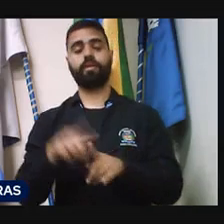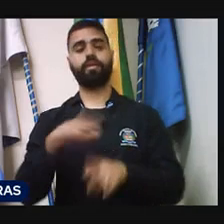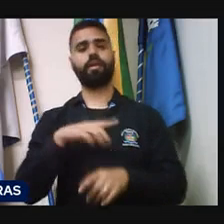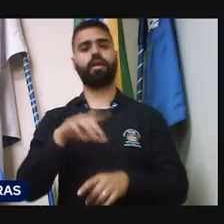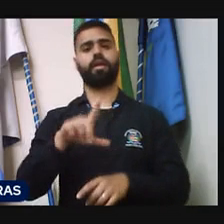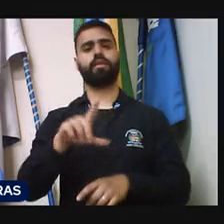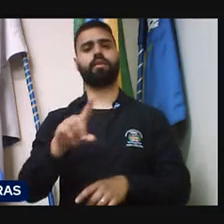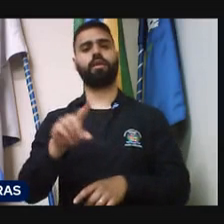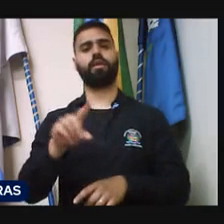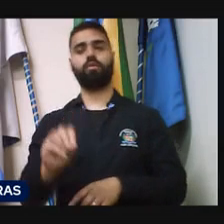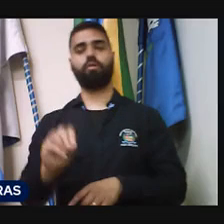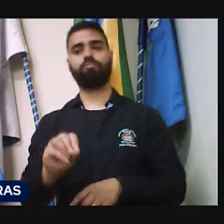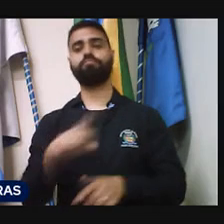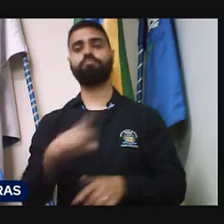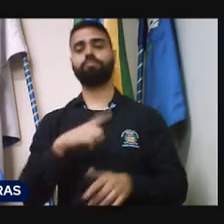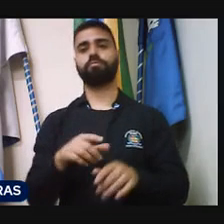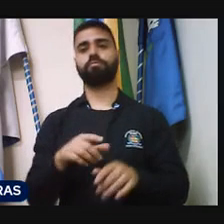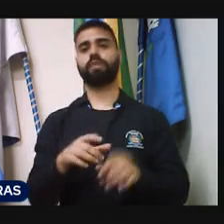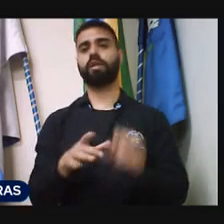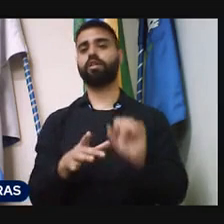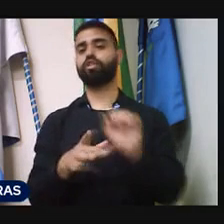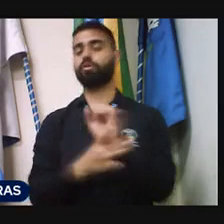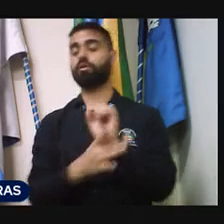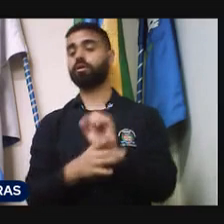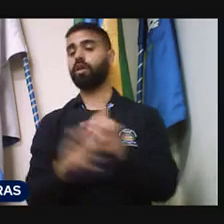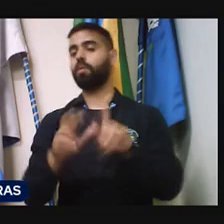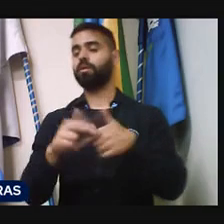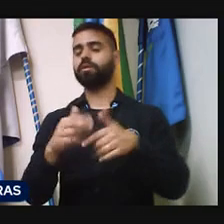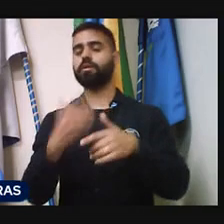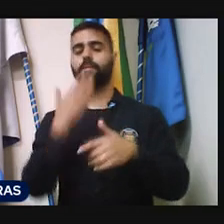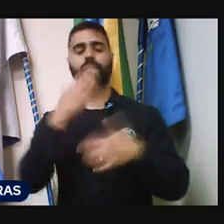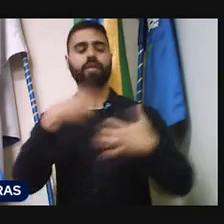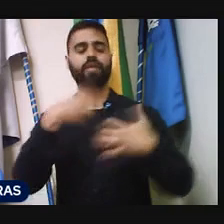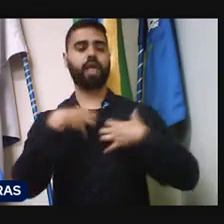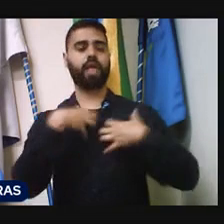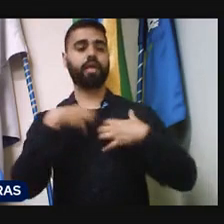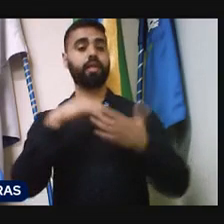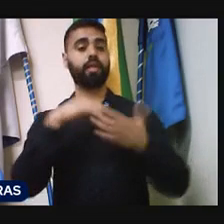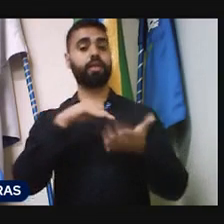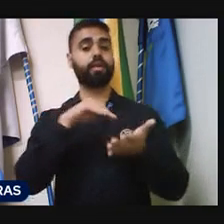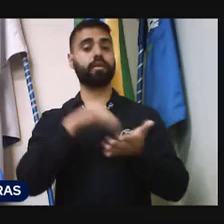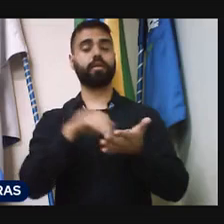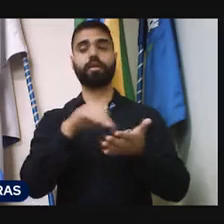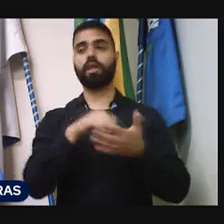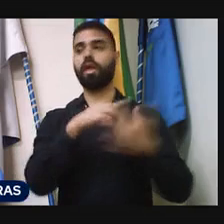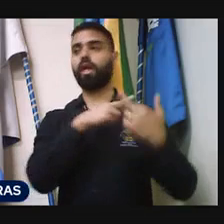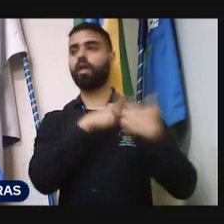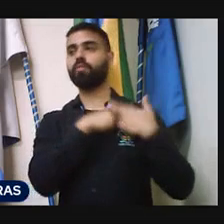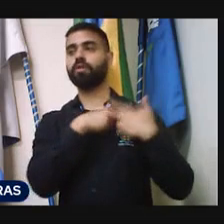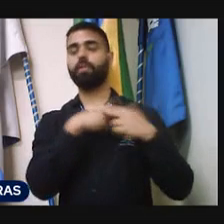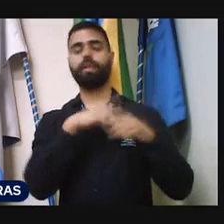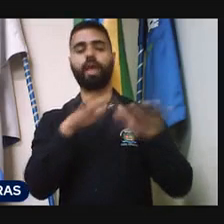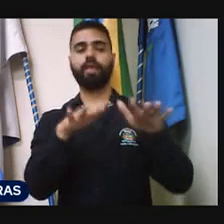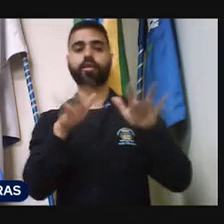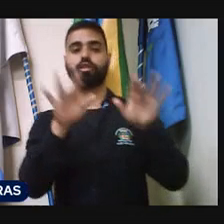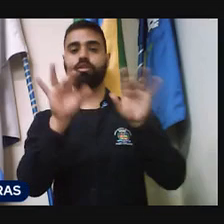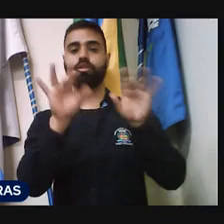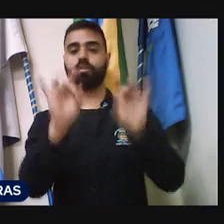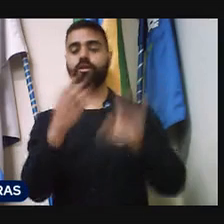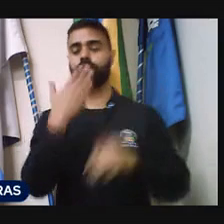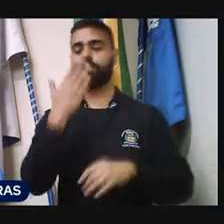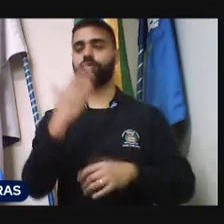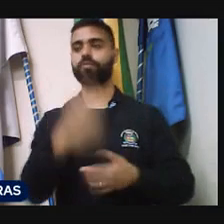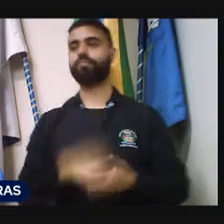Adolescente diante a situação acima exposta recorre a sensibilidade da secretaria municipal competente para atenção especial o